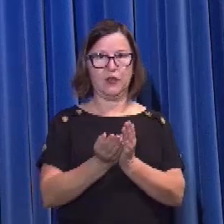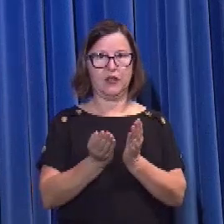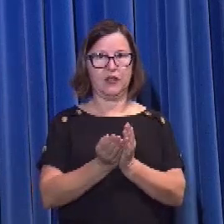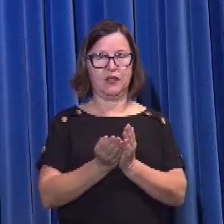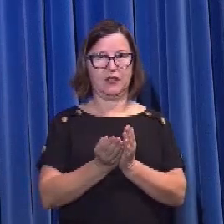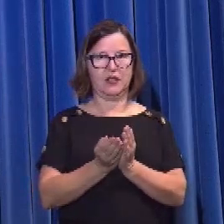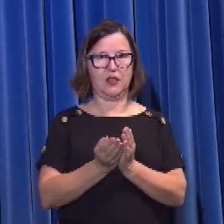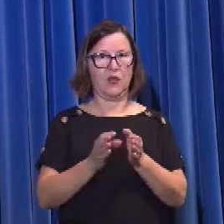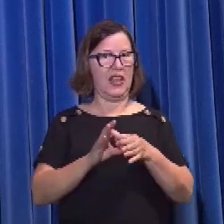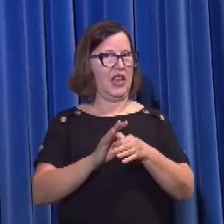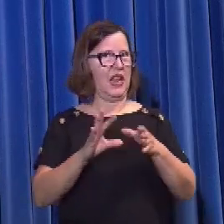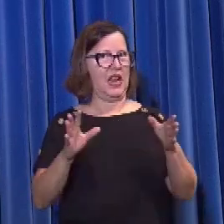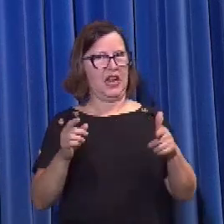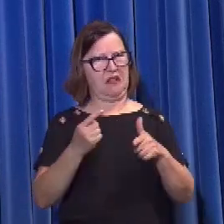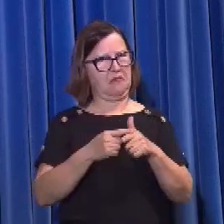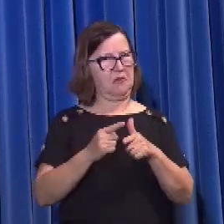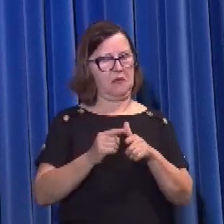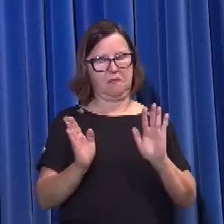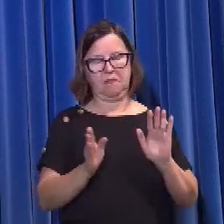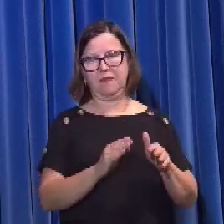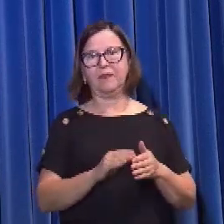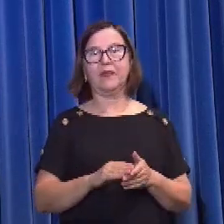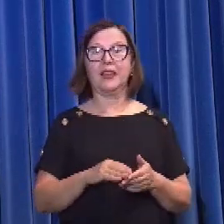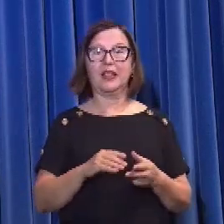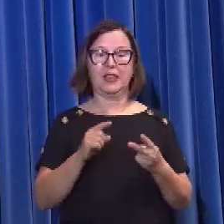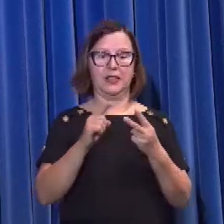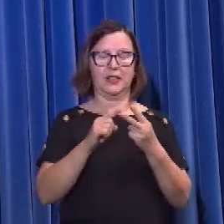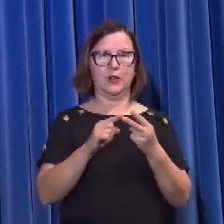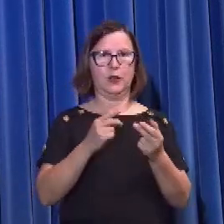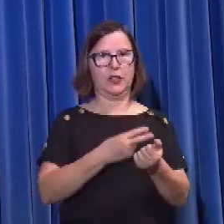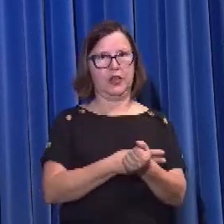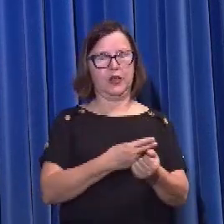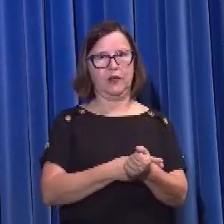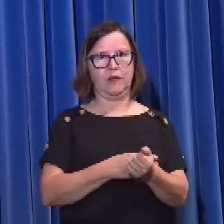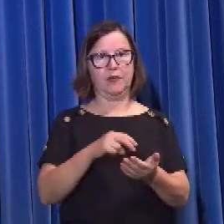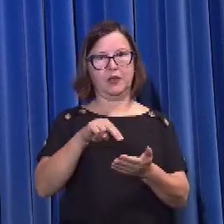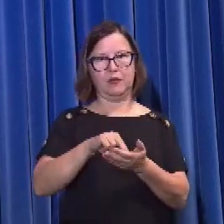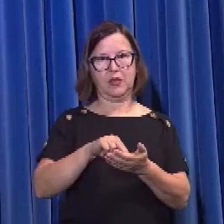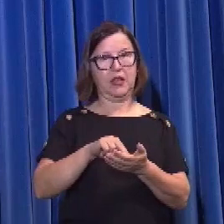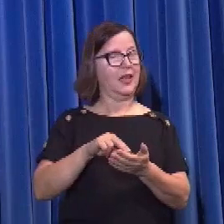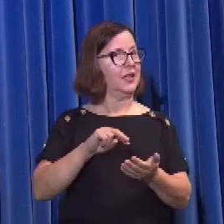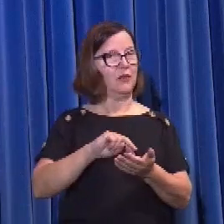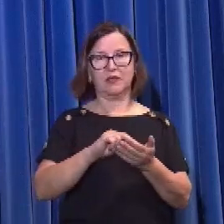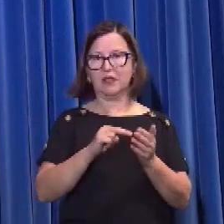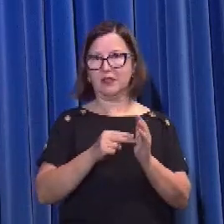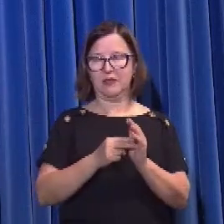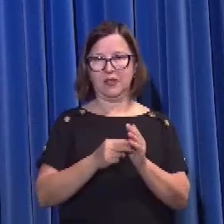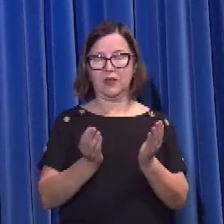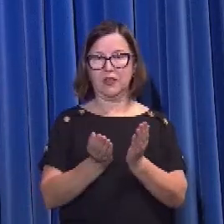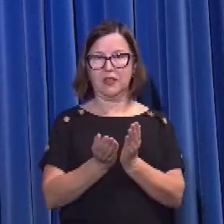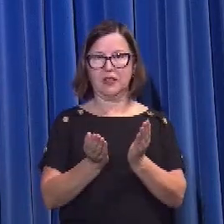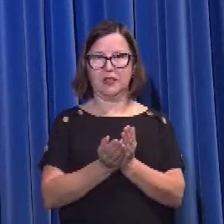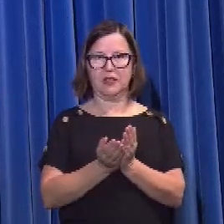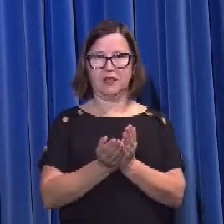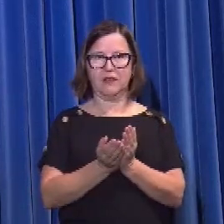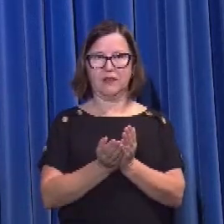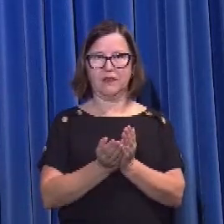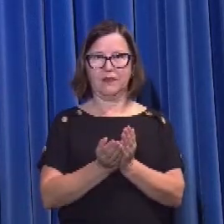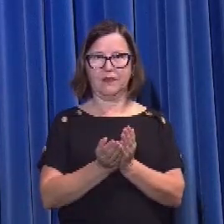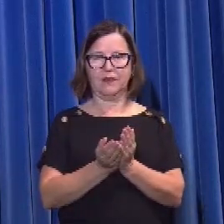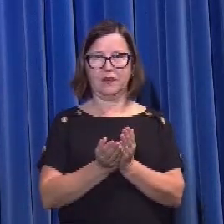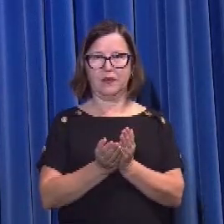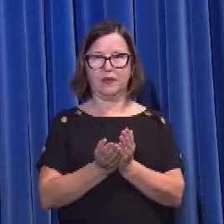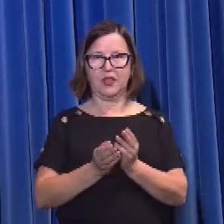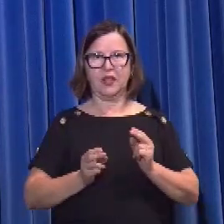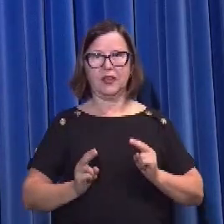serem cristãos. O segundo equívoco é que perseverança não significa que os cristãos são sempre impedidos